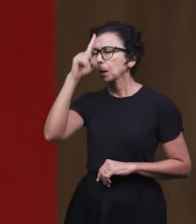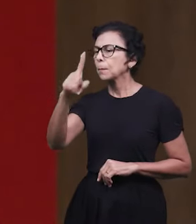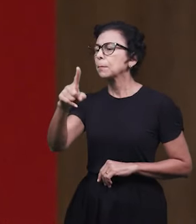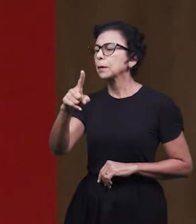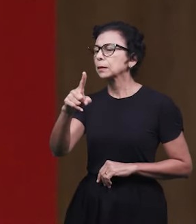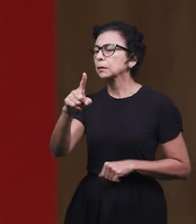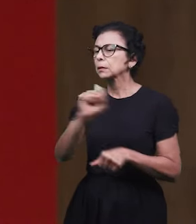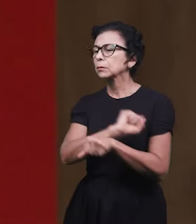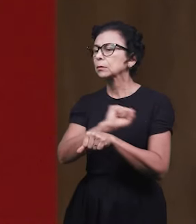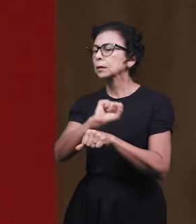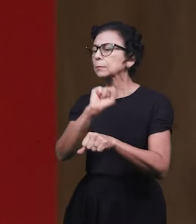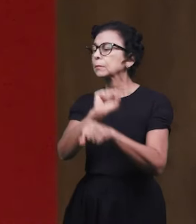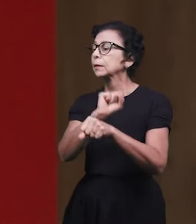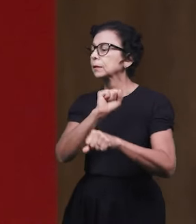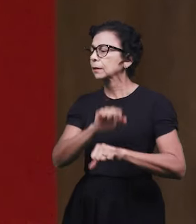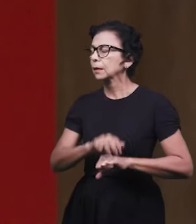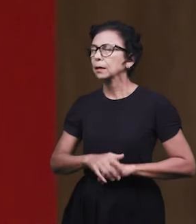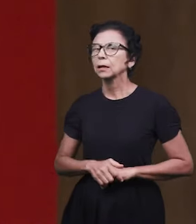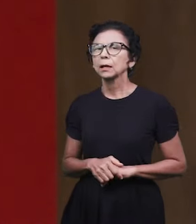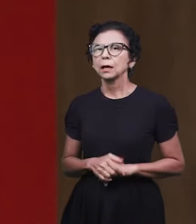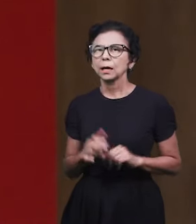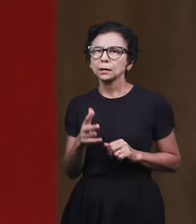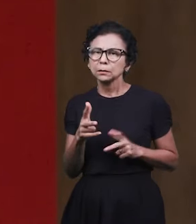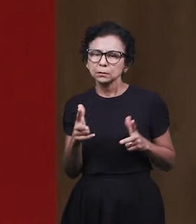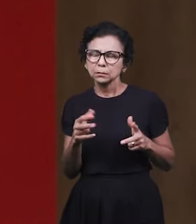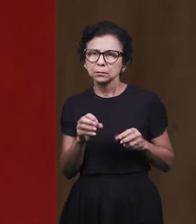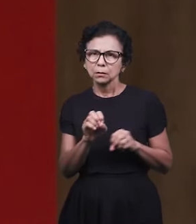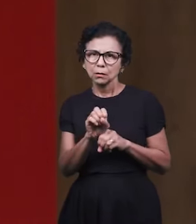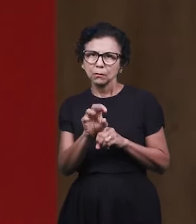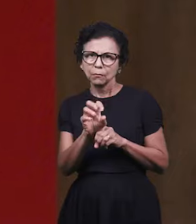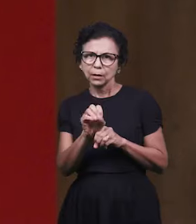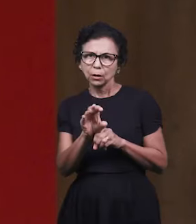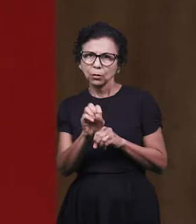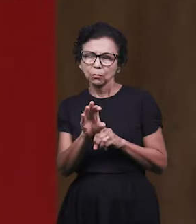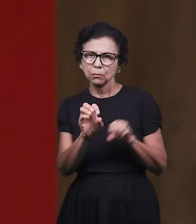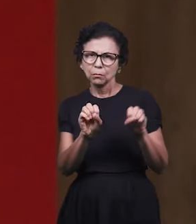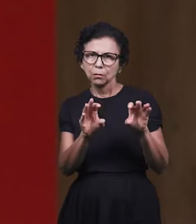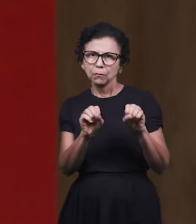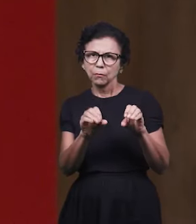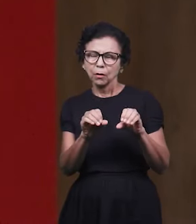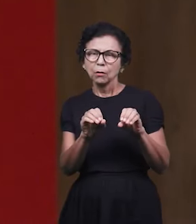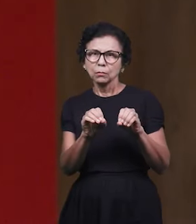Aí ele piscou pro camarada, aí o cara encostou, ele parou.